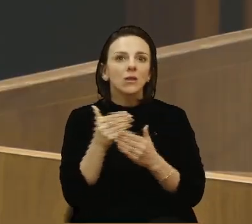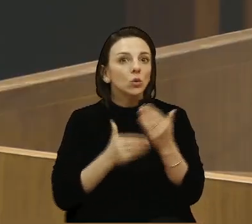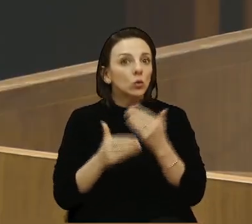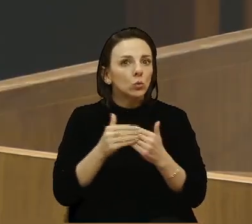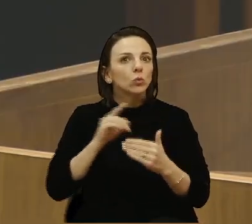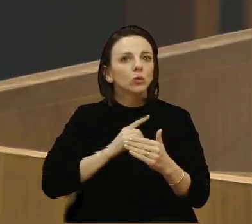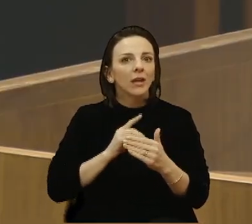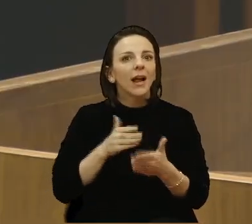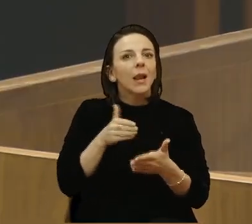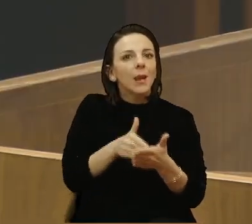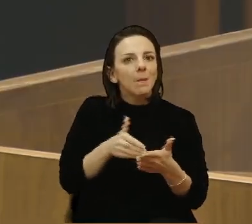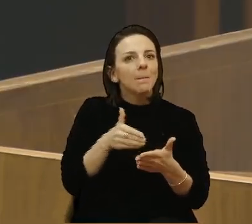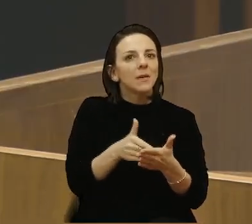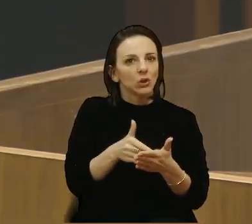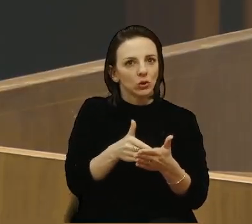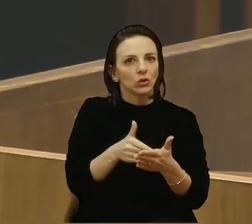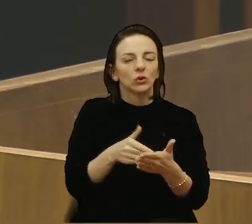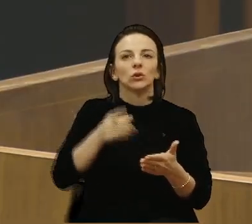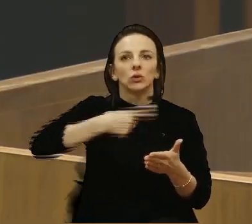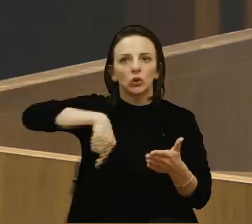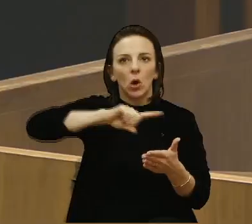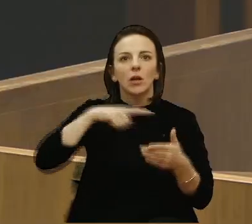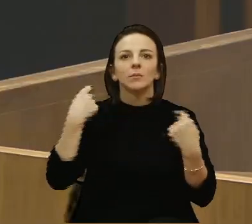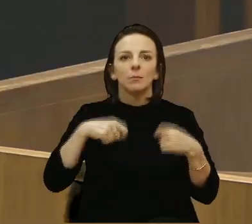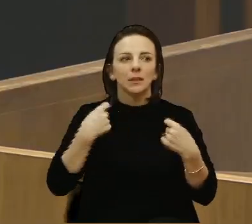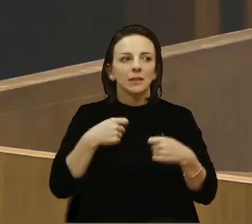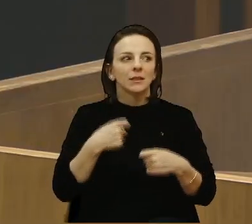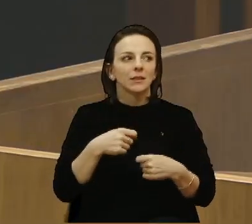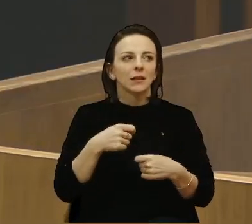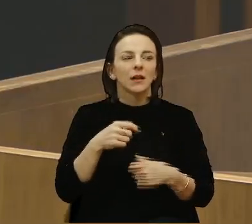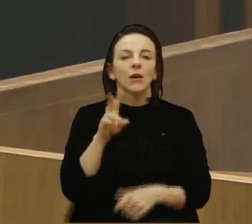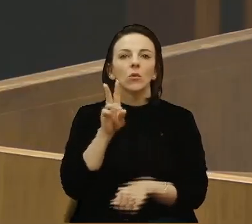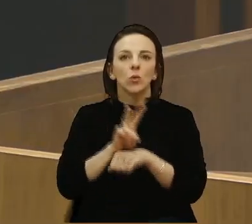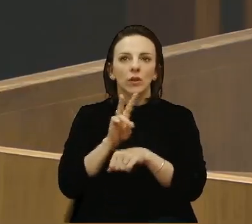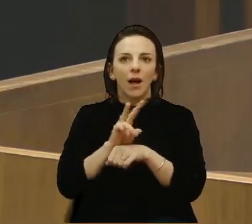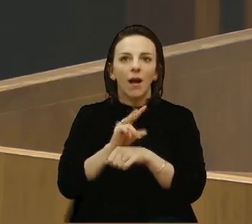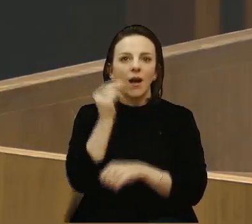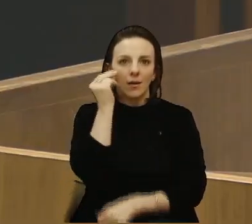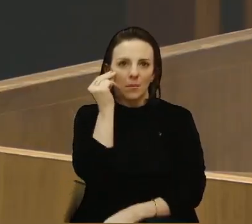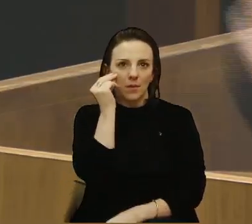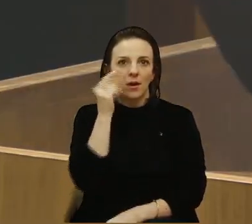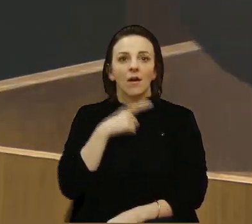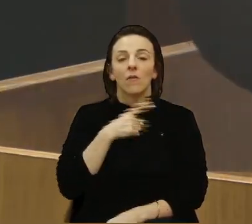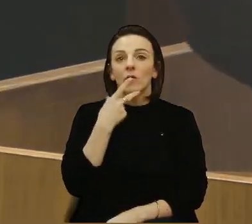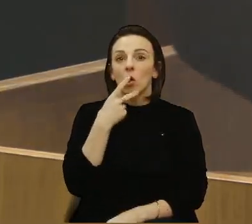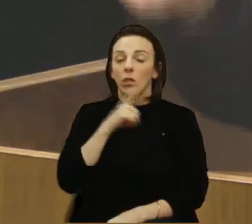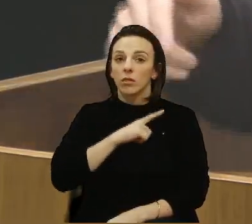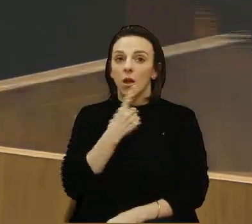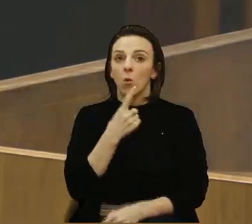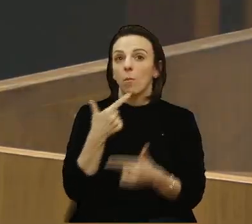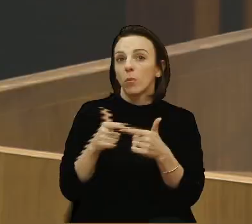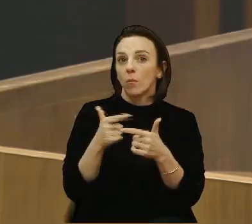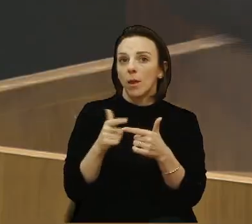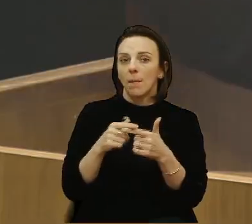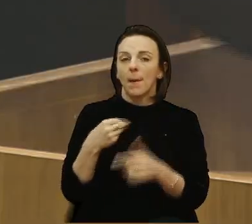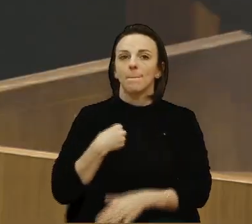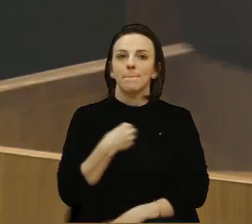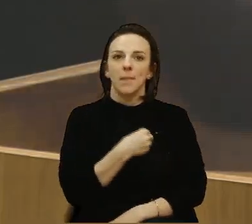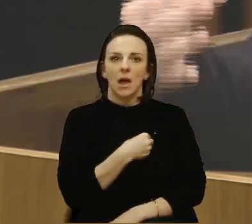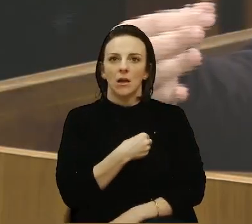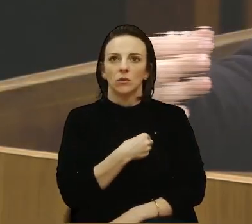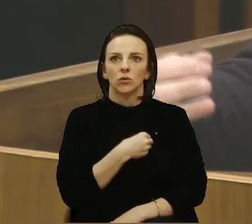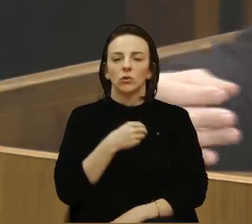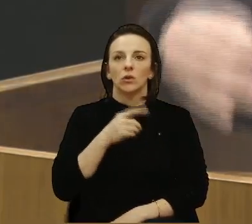à parte. Nós precisamos cuidar. O problema da saúde não é o problema dos médicos. Todos nós dissemos aqui, é a gestão